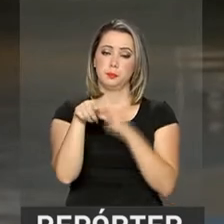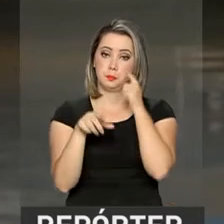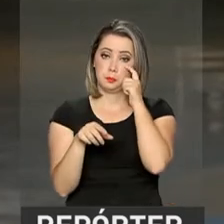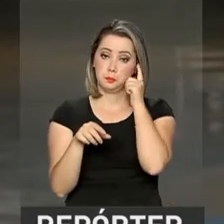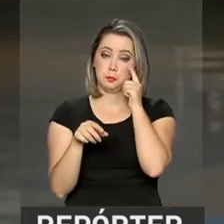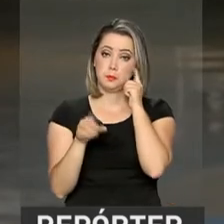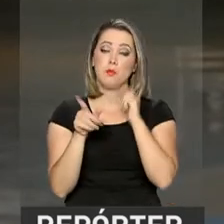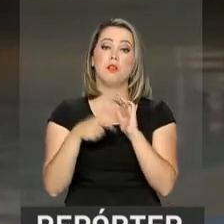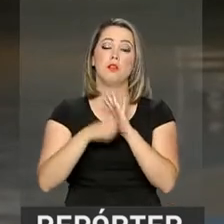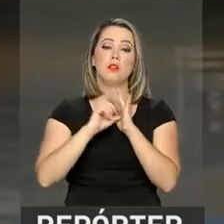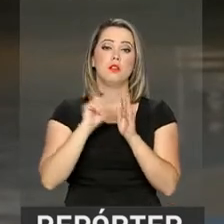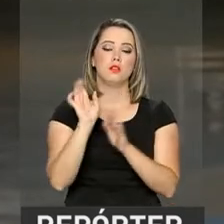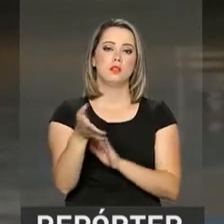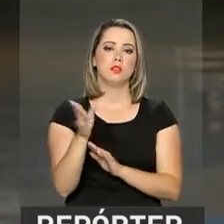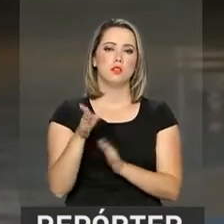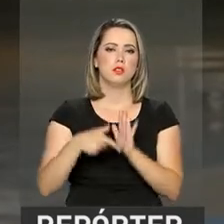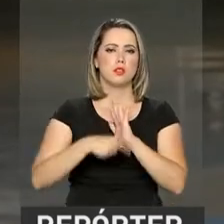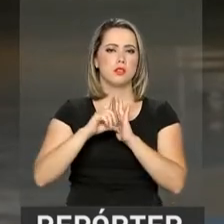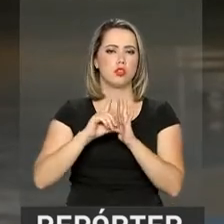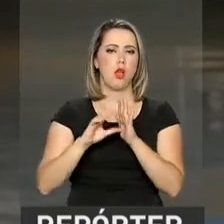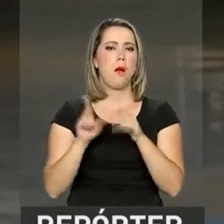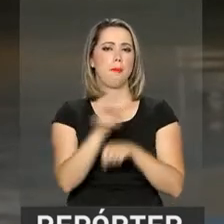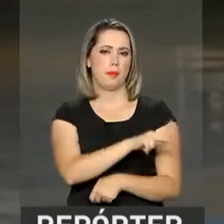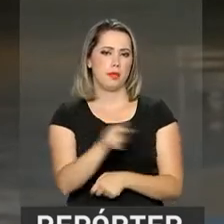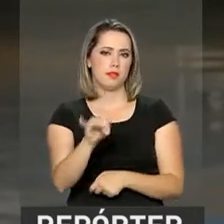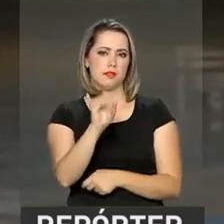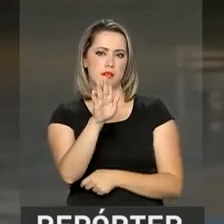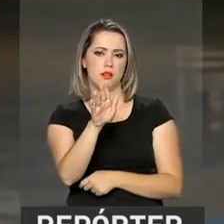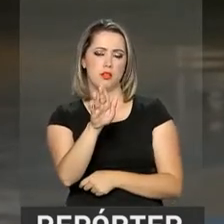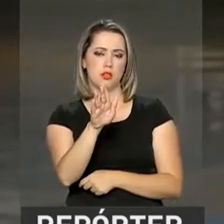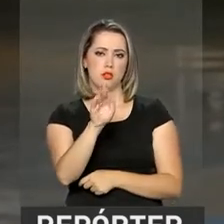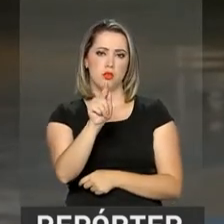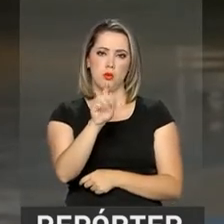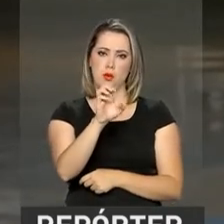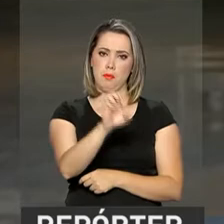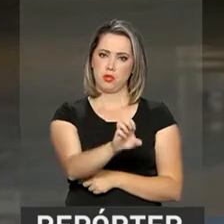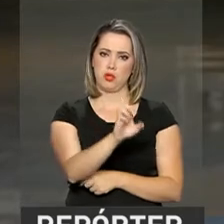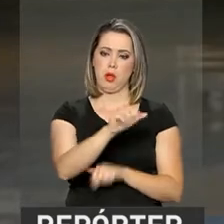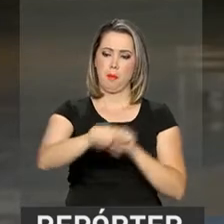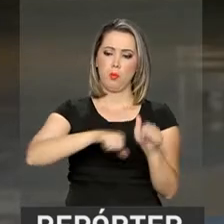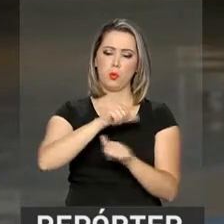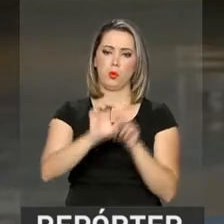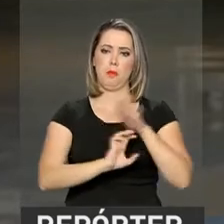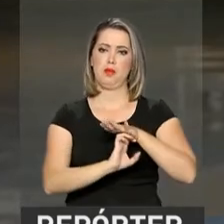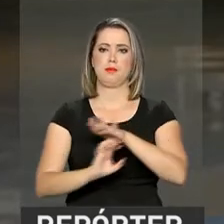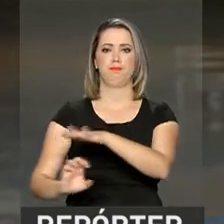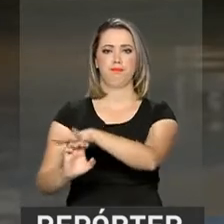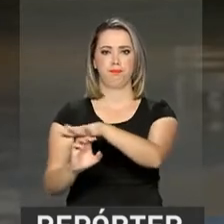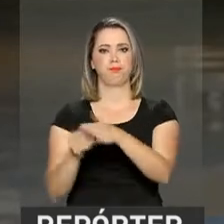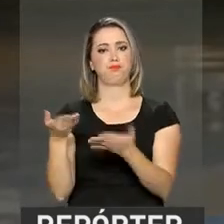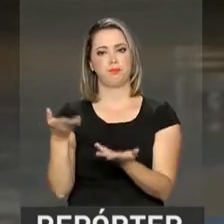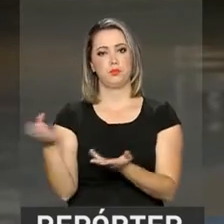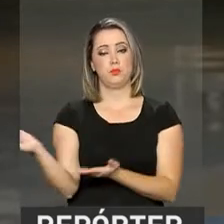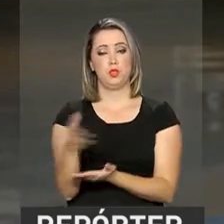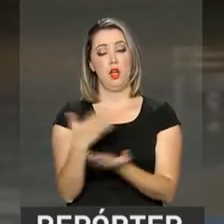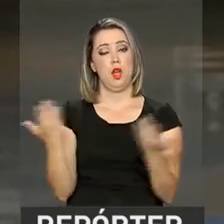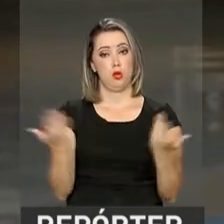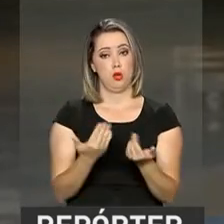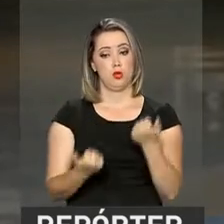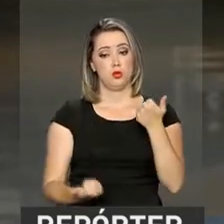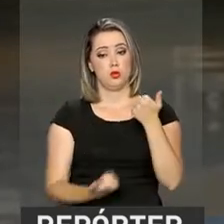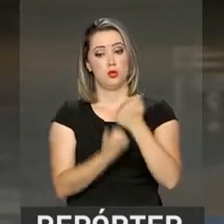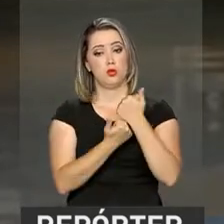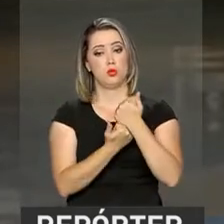à frente do ibge e instituto brasileiro de geografia e estatística ele vai substituir